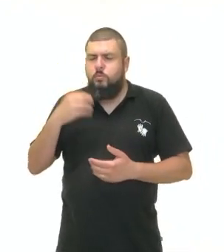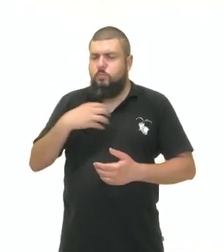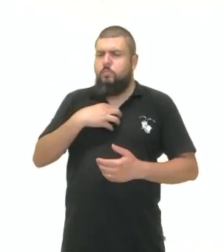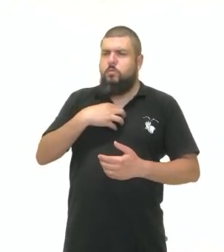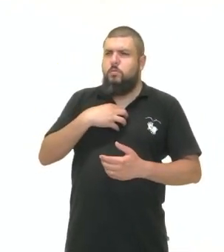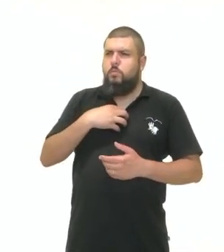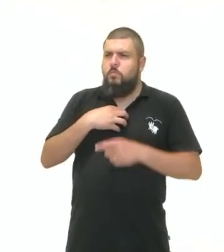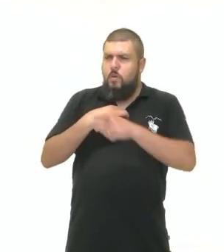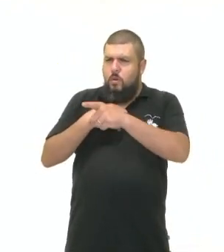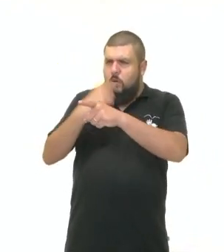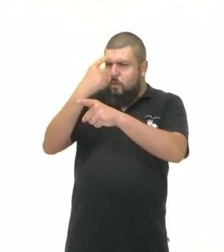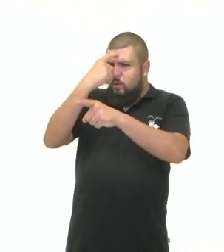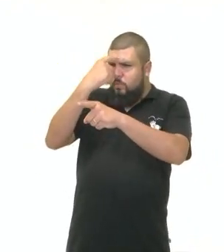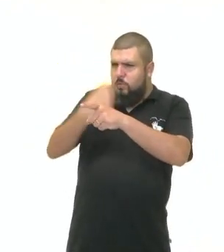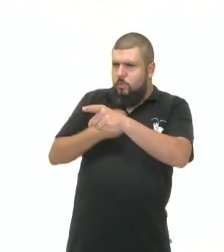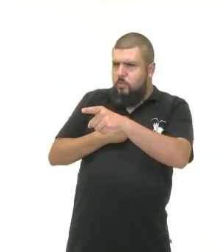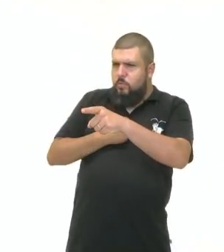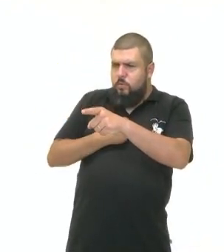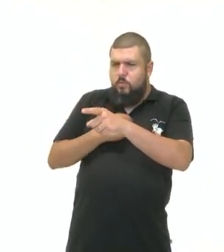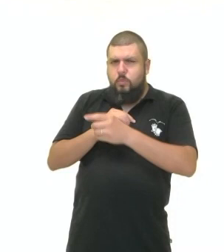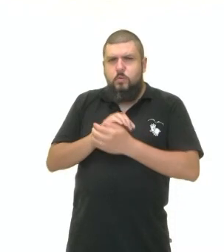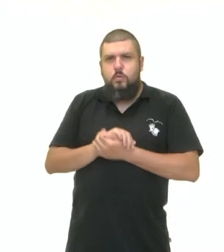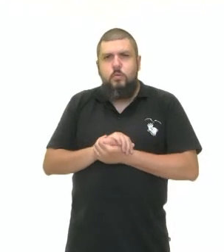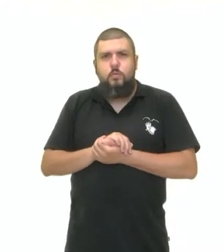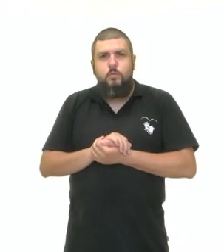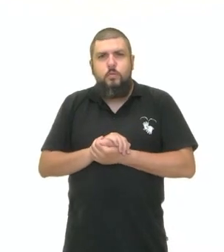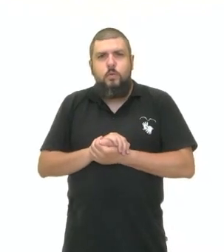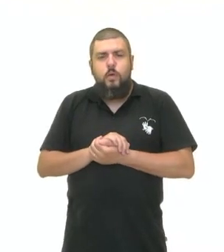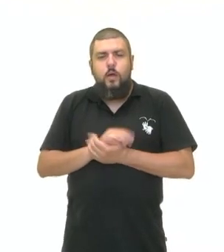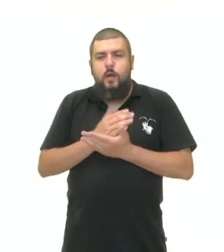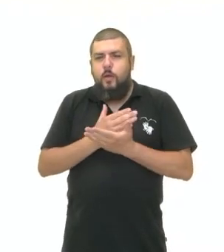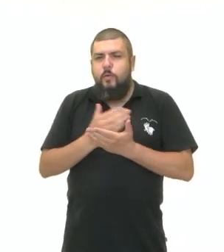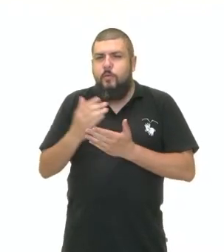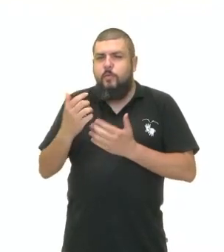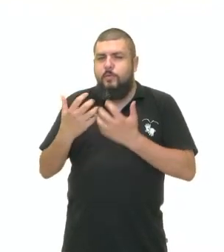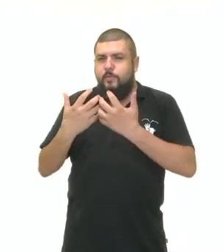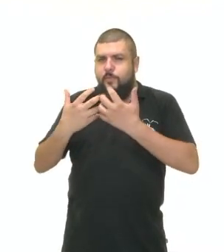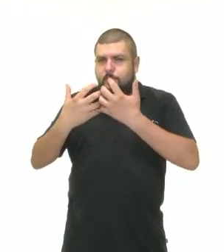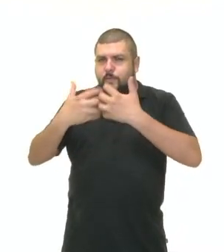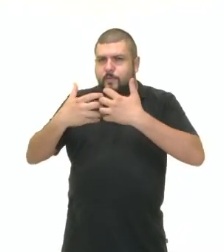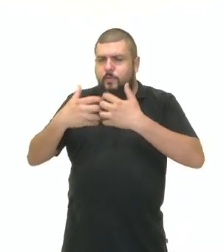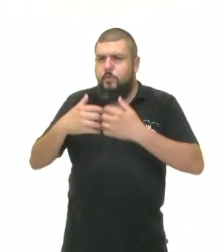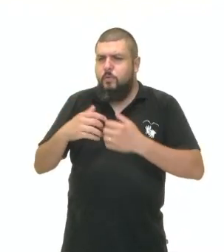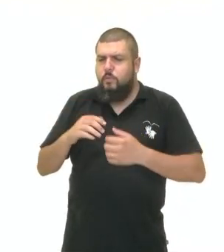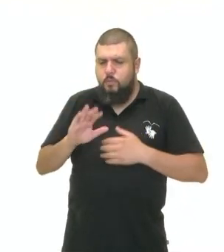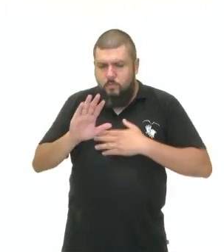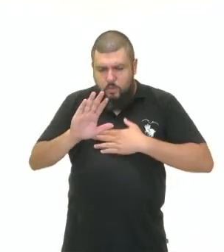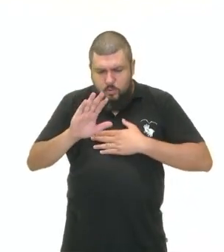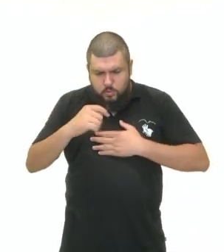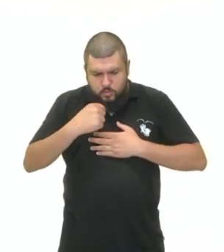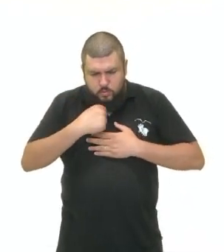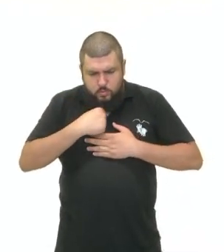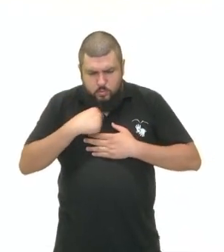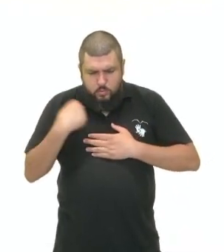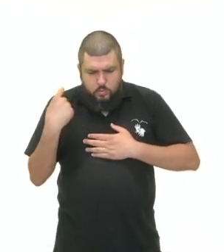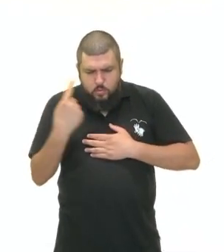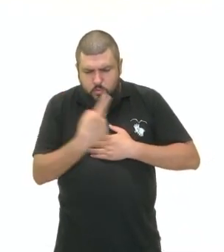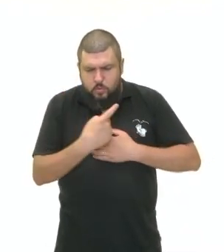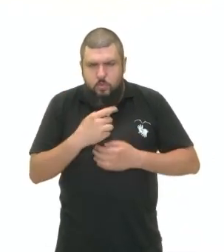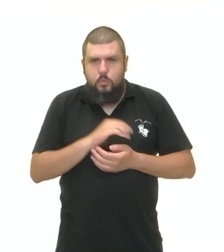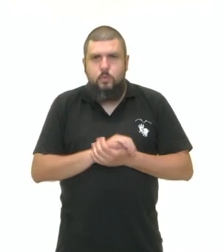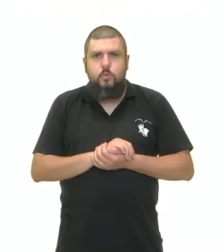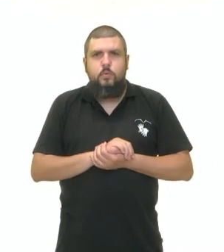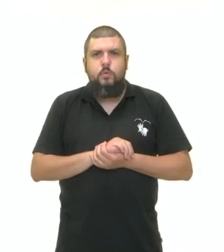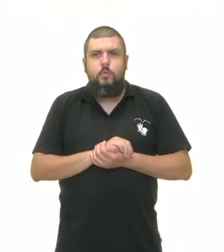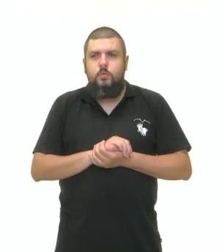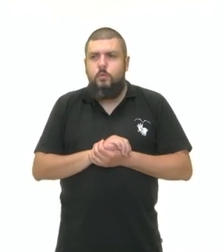nós somos? Daí ela começa a refletir. Mas, enfim, o que é que nós somos? Ela mexe mais um